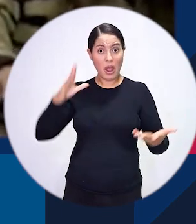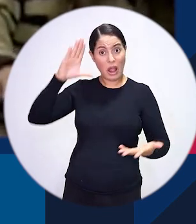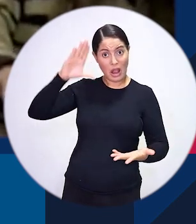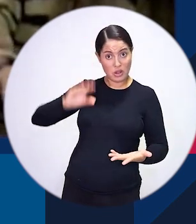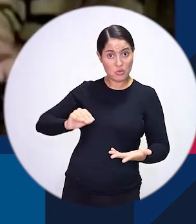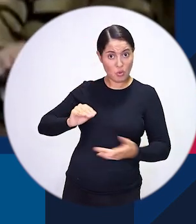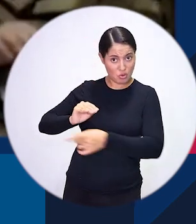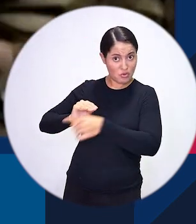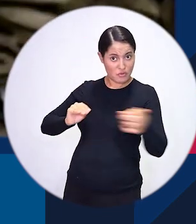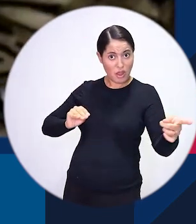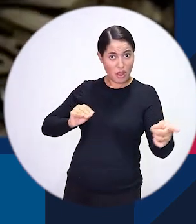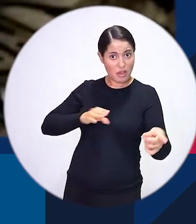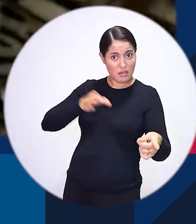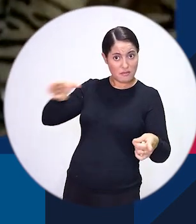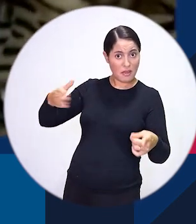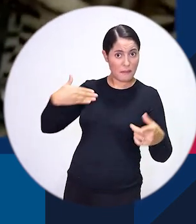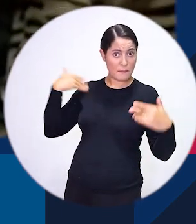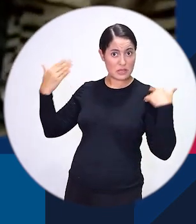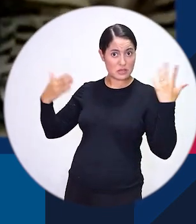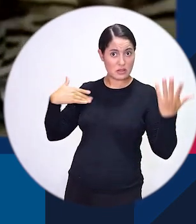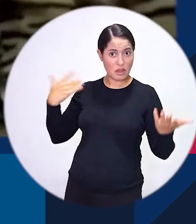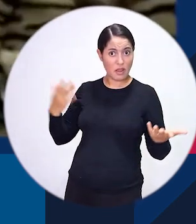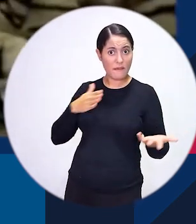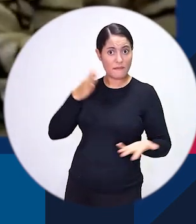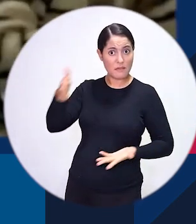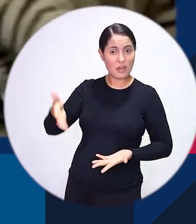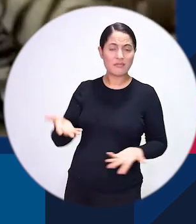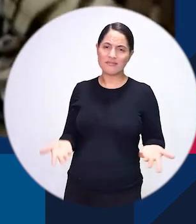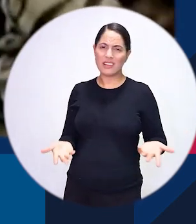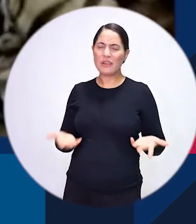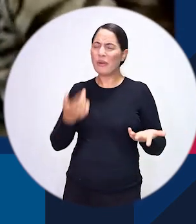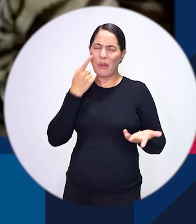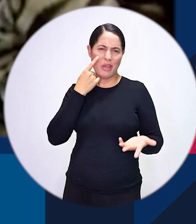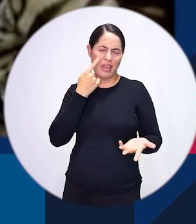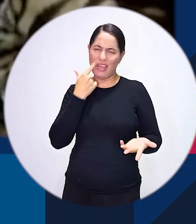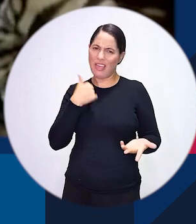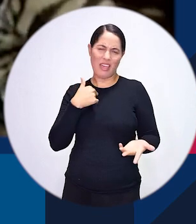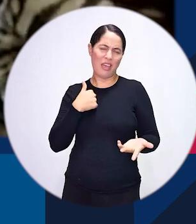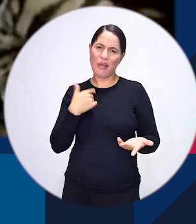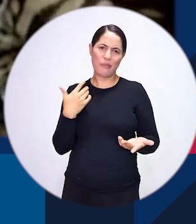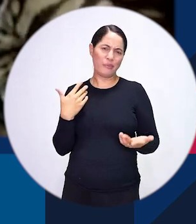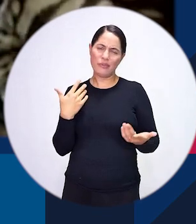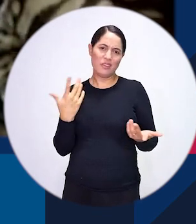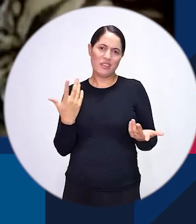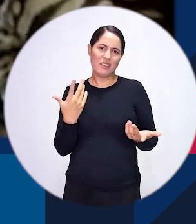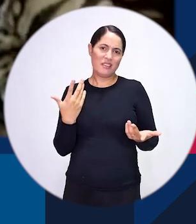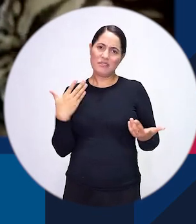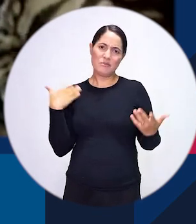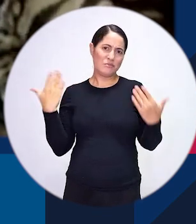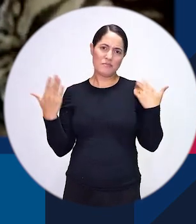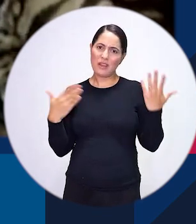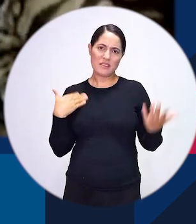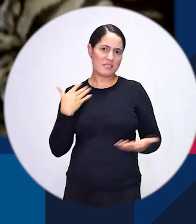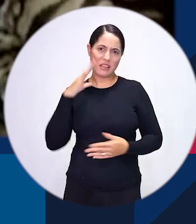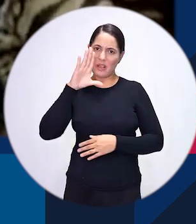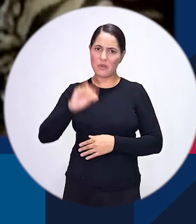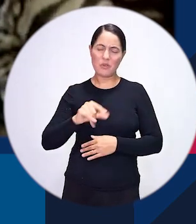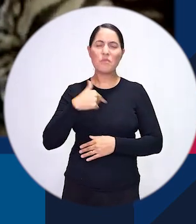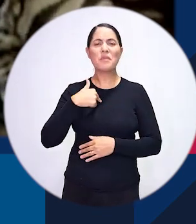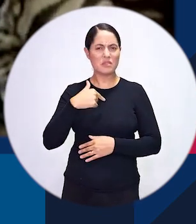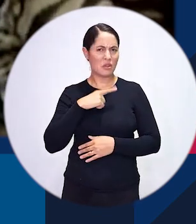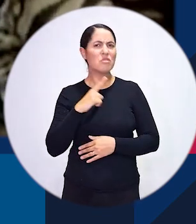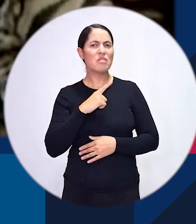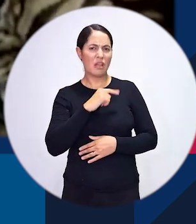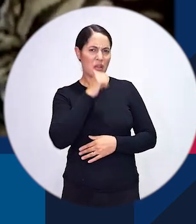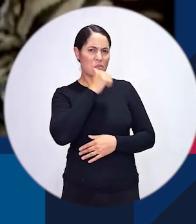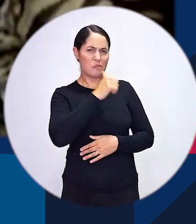só sair à noite. Eu não saio muito à noite, mas eu conheço, tenho funcionárias, tenho contato